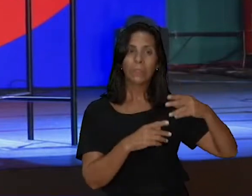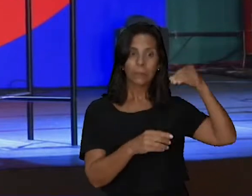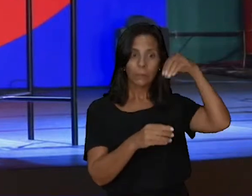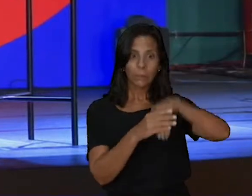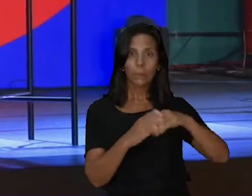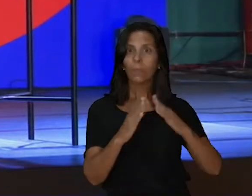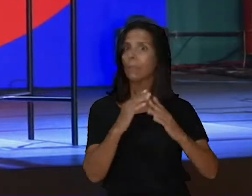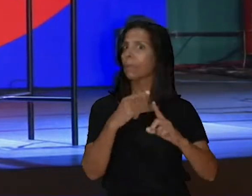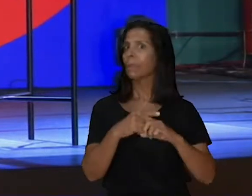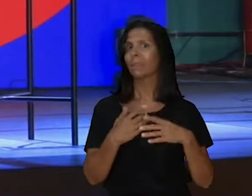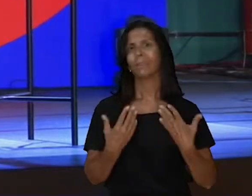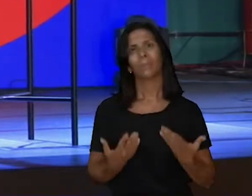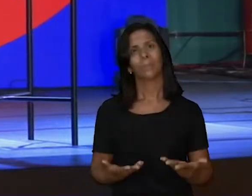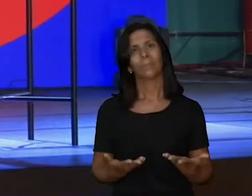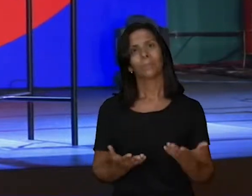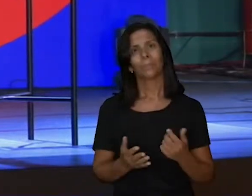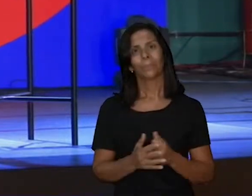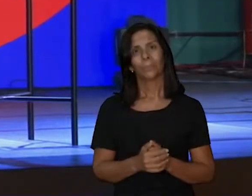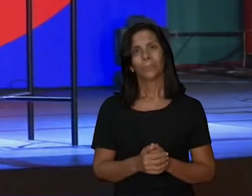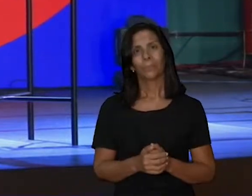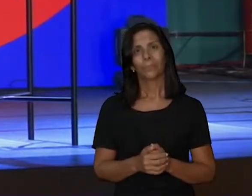Deixa eu dizer uma coisa para você.